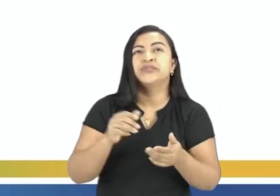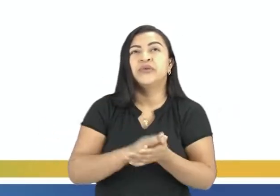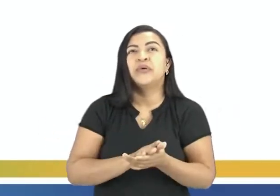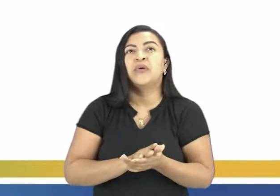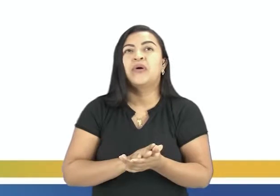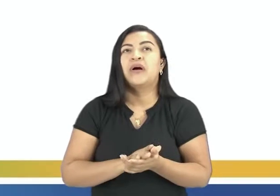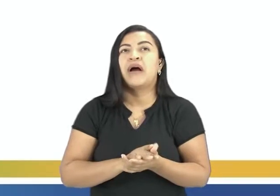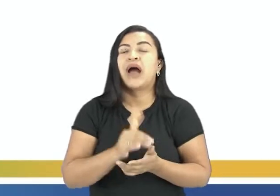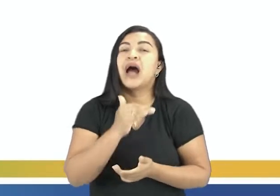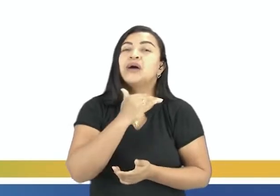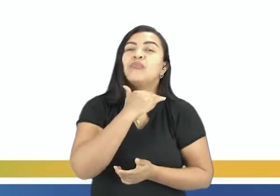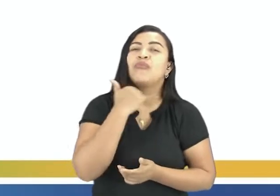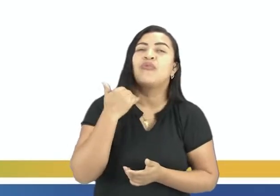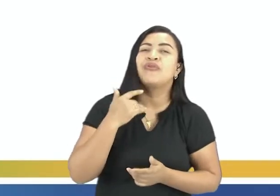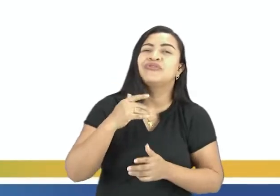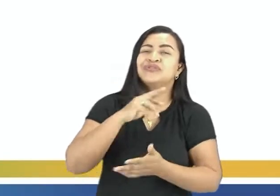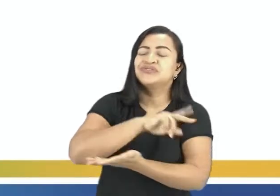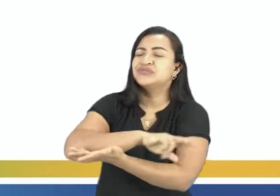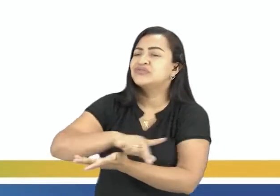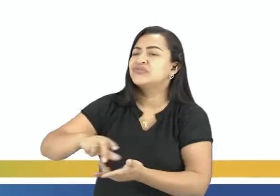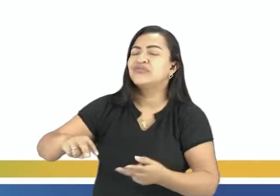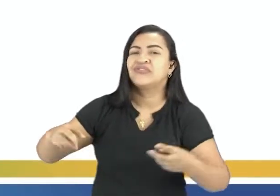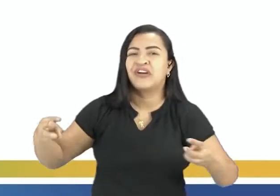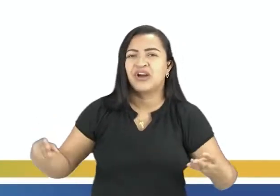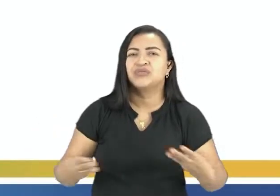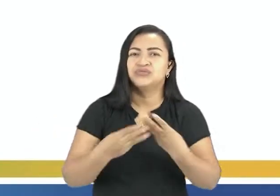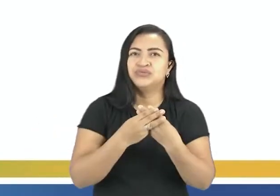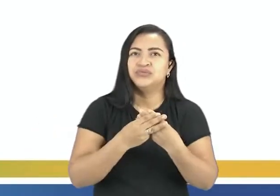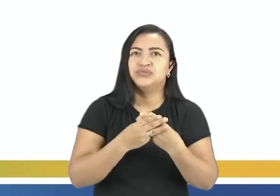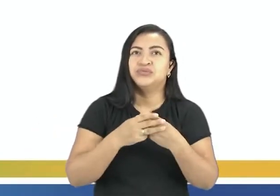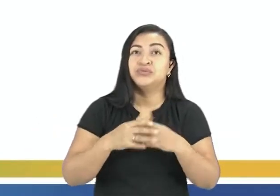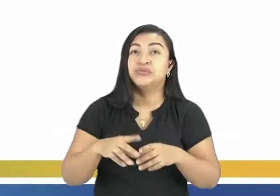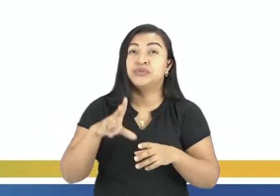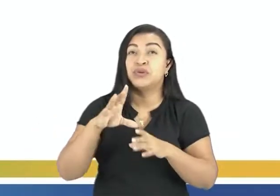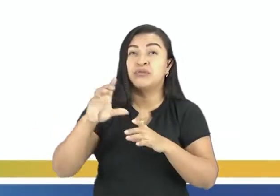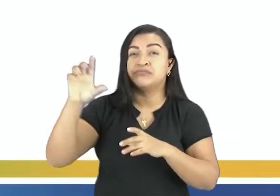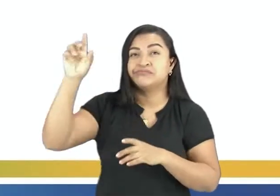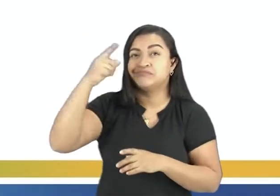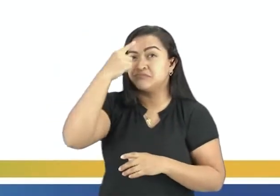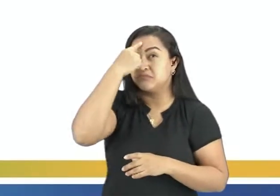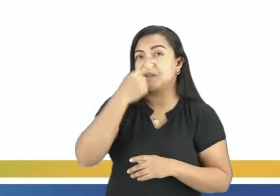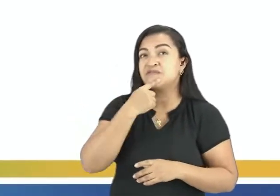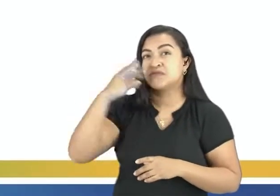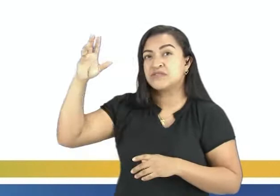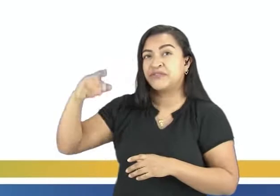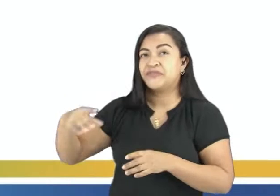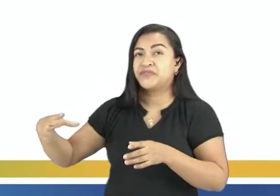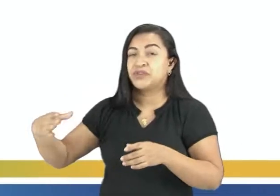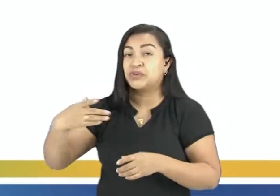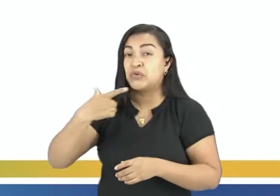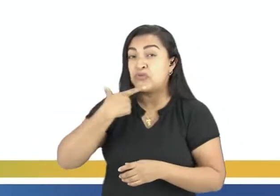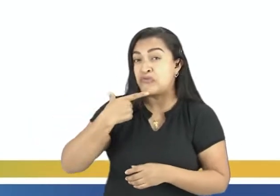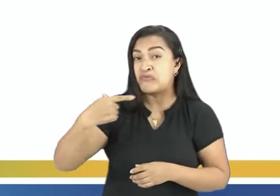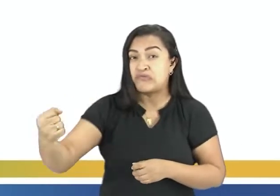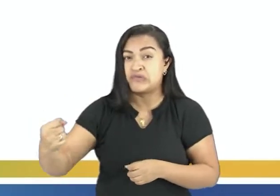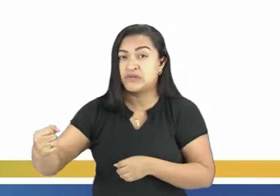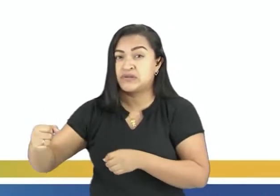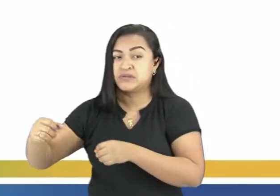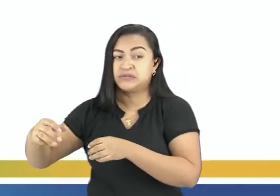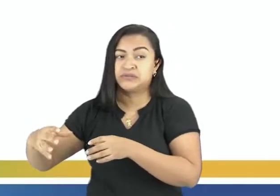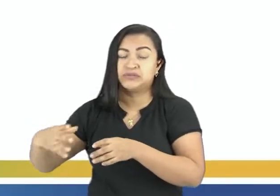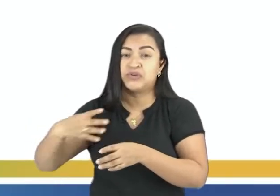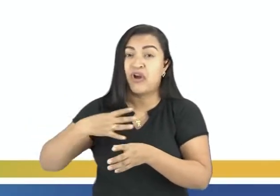nesse momento nós temos praticamente uma diáspora em massa, uma fuga para os territórios da Palestina. E isso